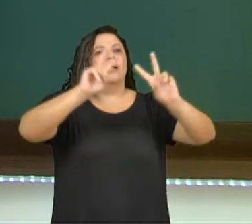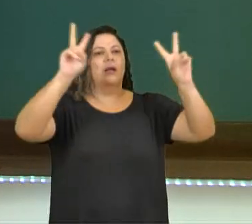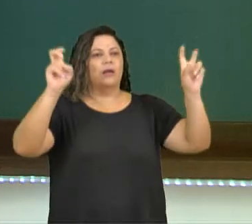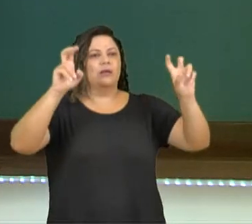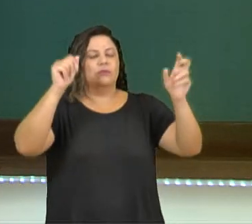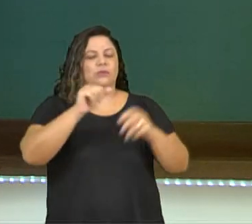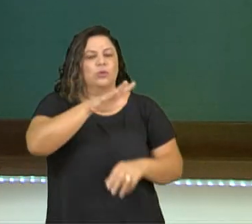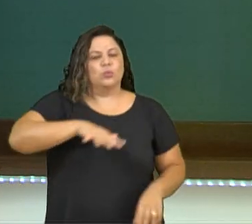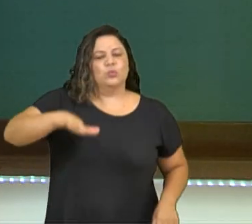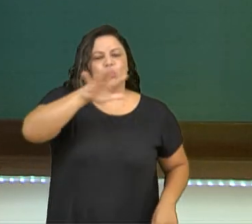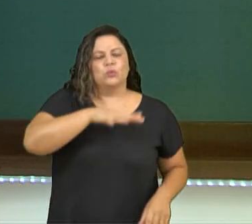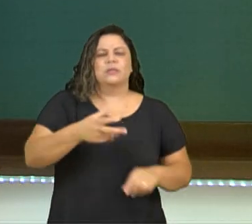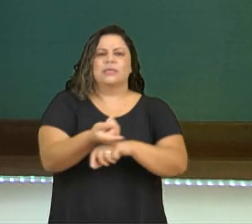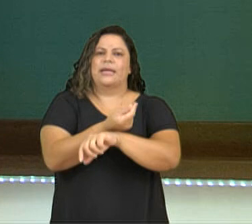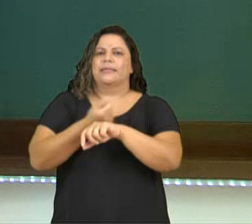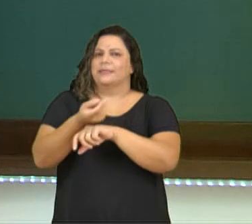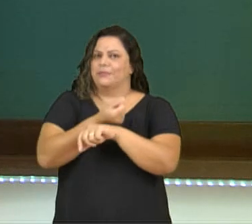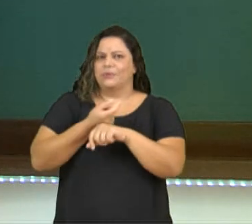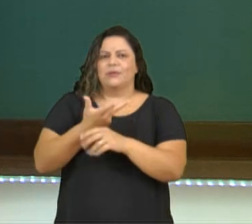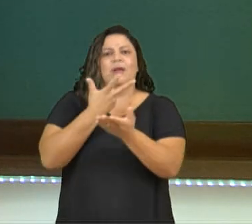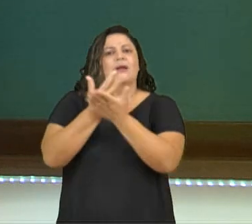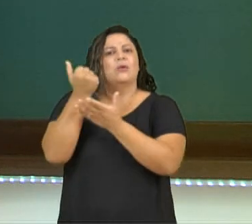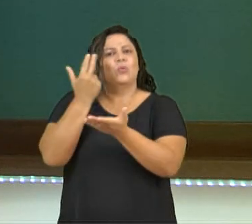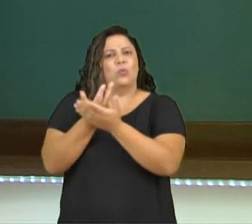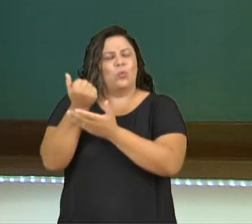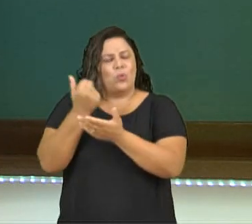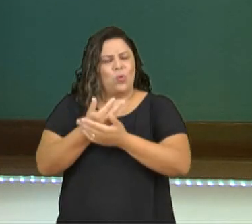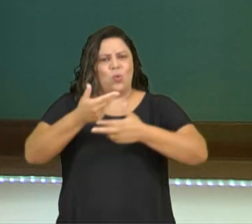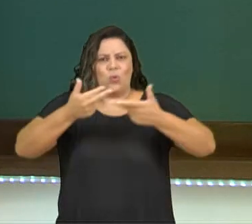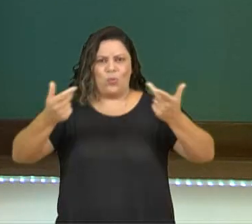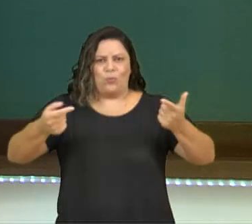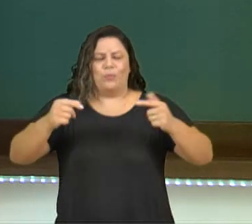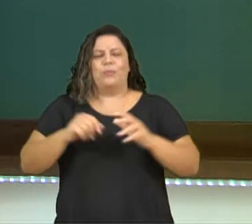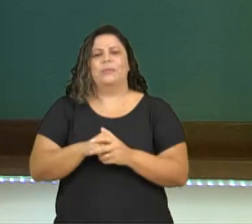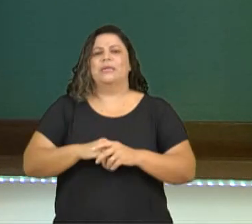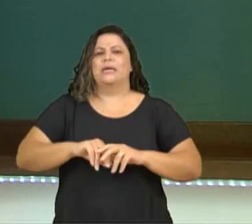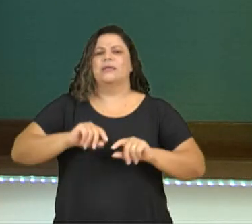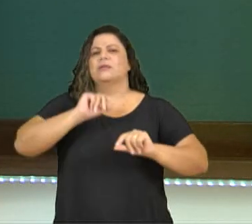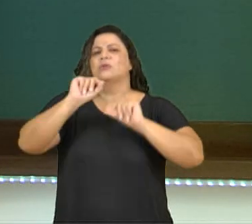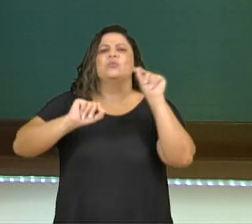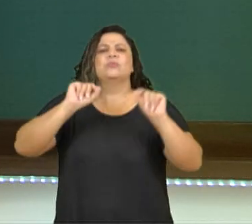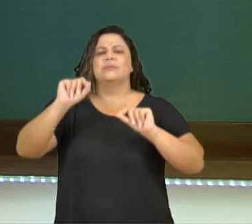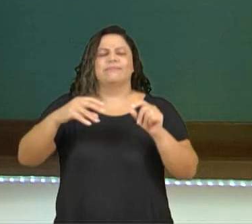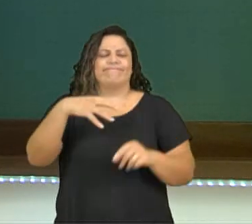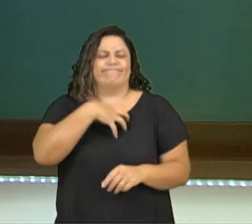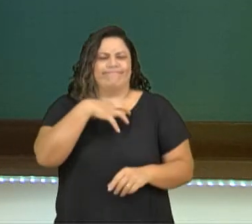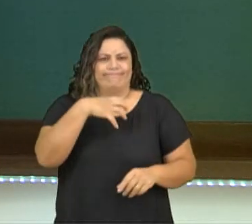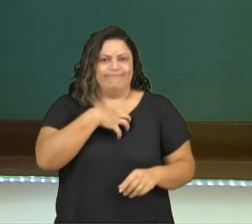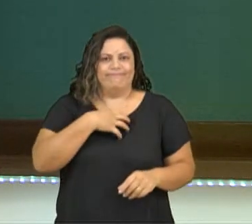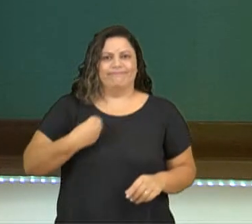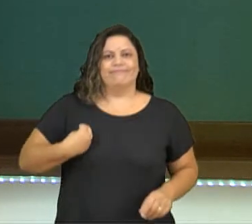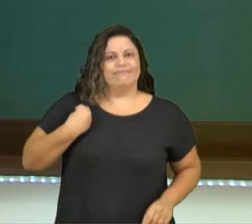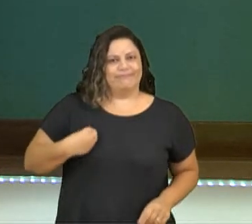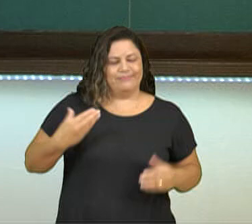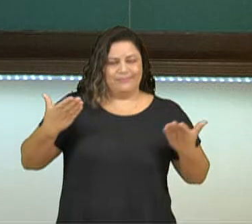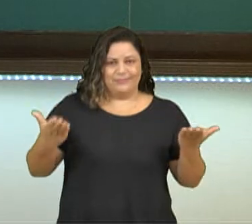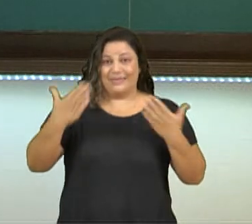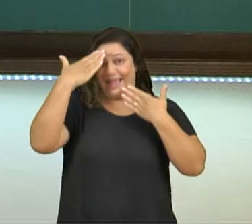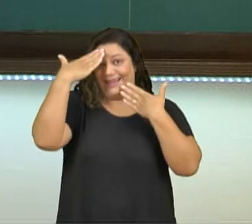sociedade capitalista, falamos sobre consumo e também falamos sobre de que forma isso está presente na nossa vida.